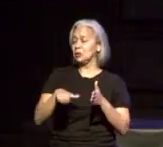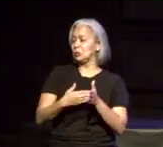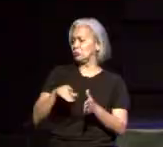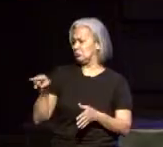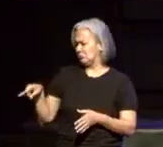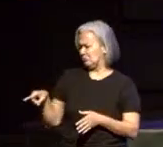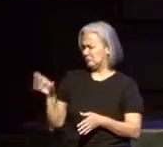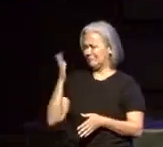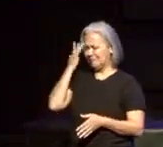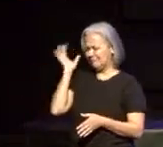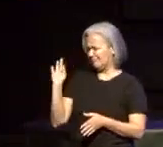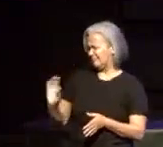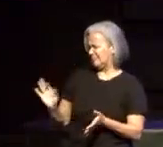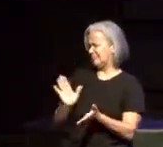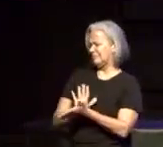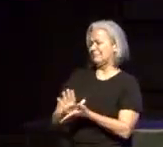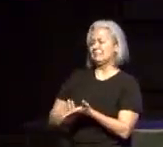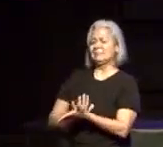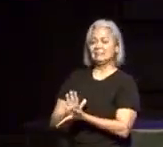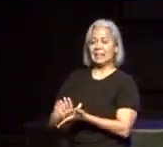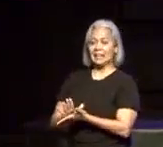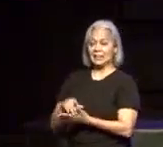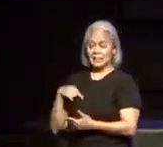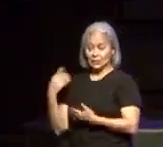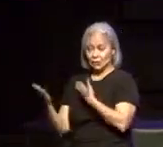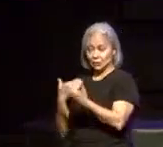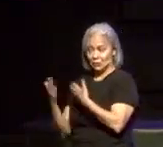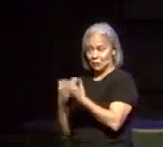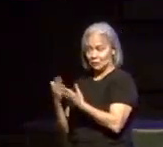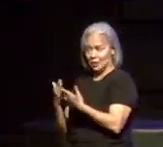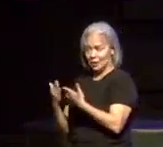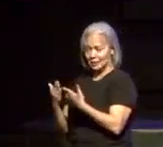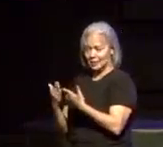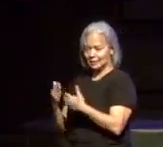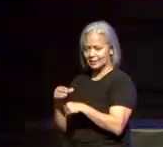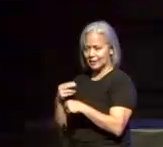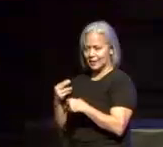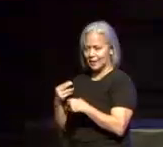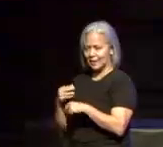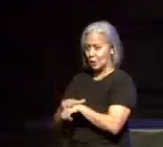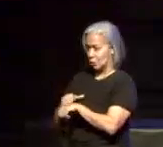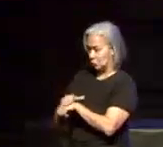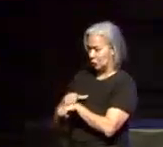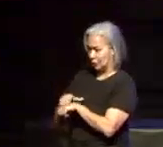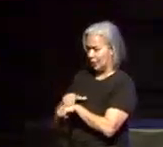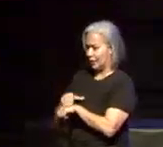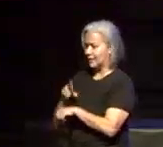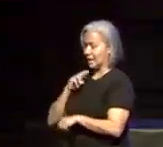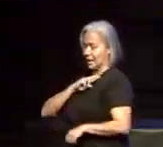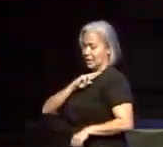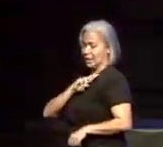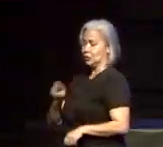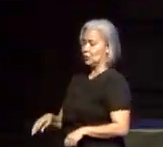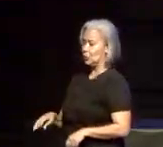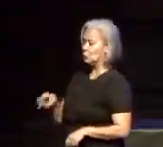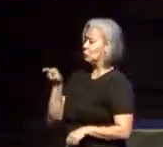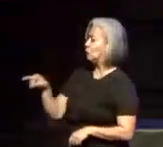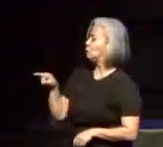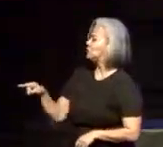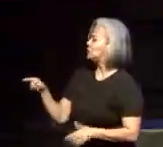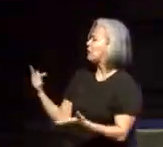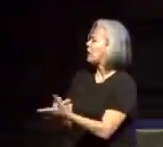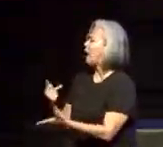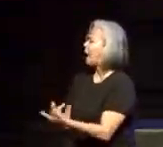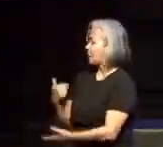nada, que quando a gente conversa e o assunto se torna religioso, você está errado o tempo todo, porque eu tenho a Bíblia para me